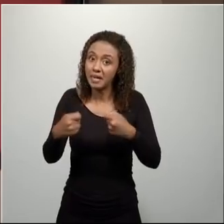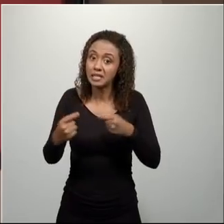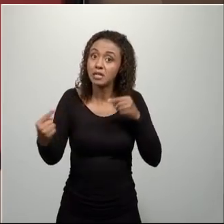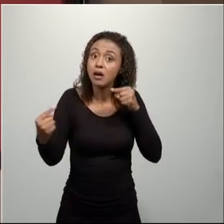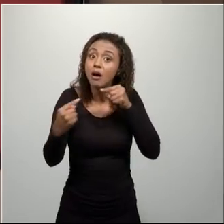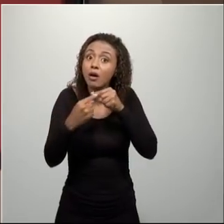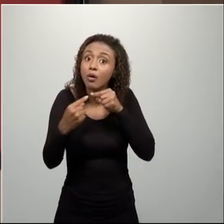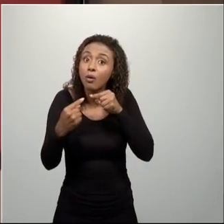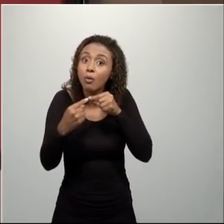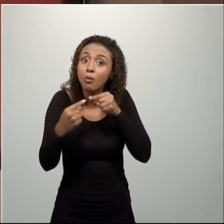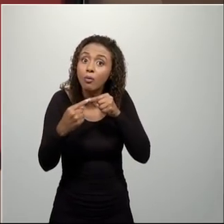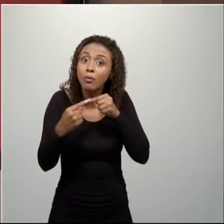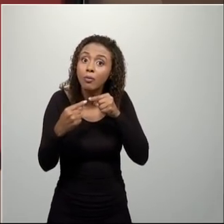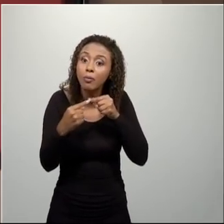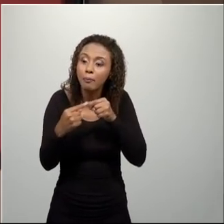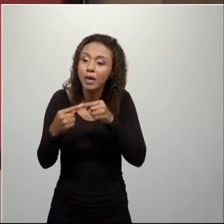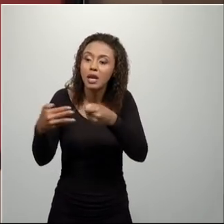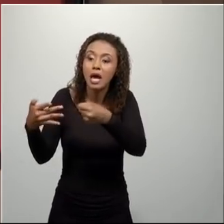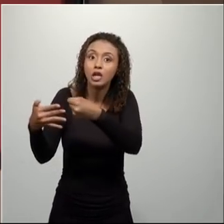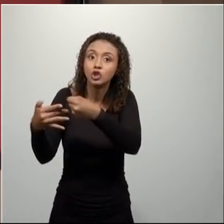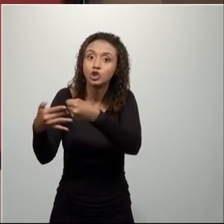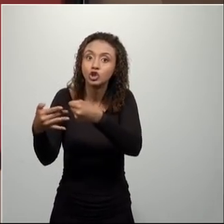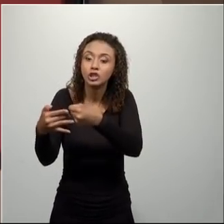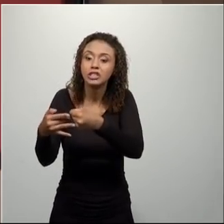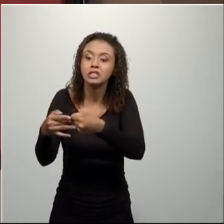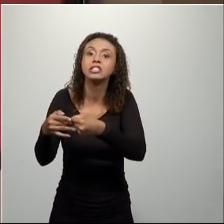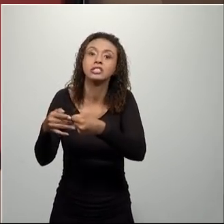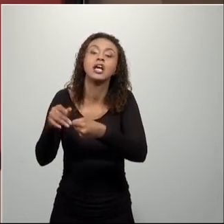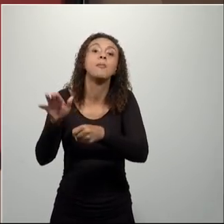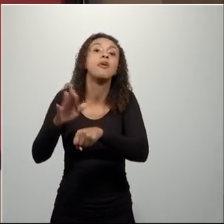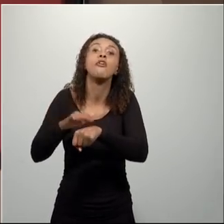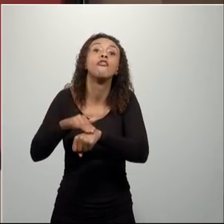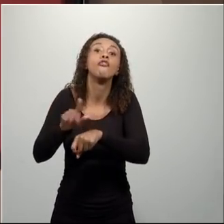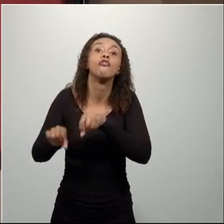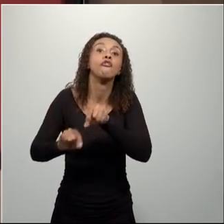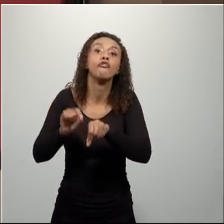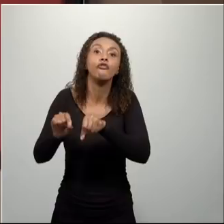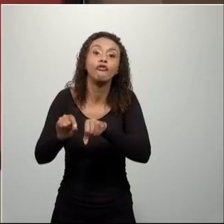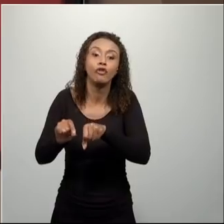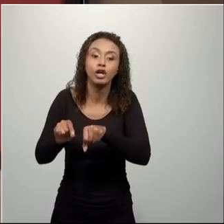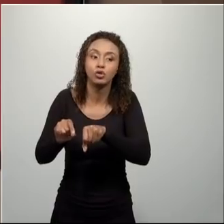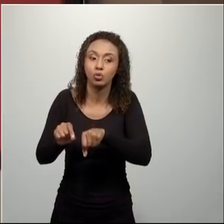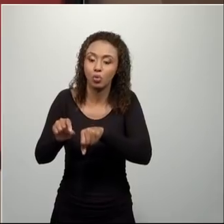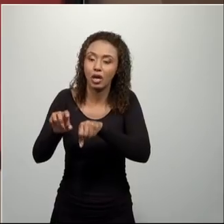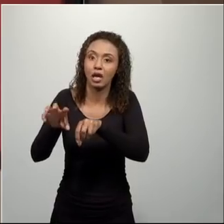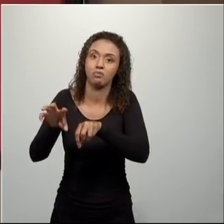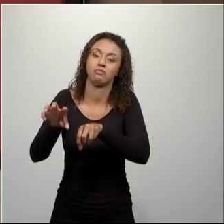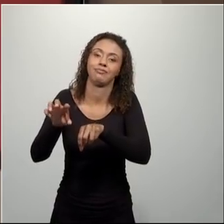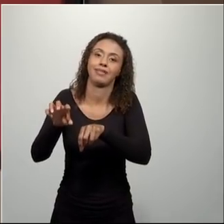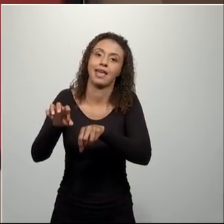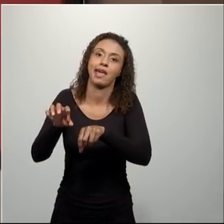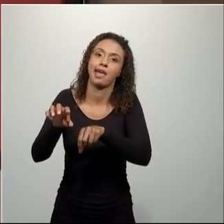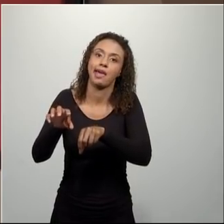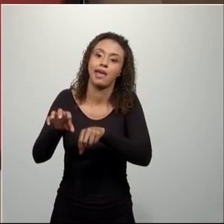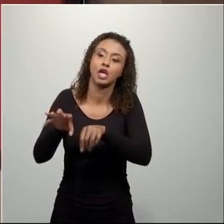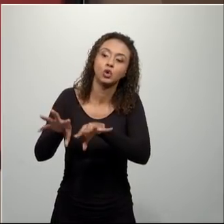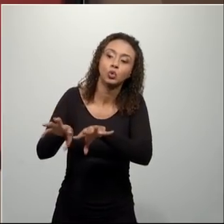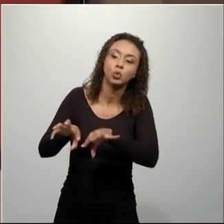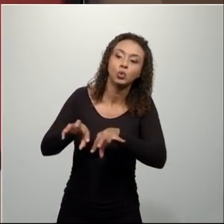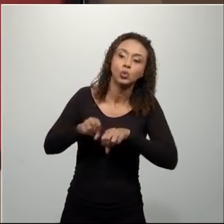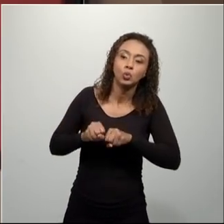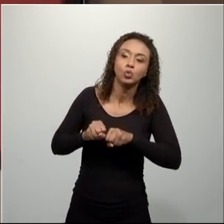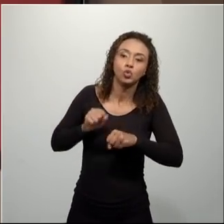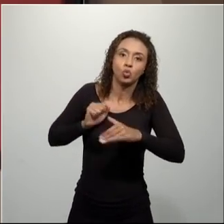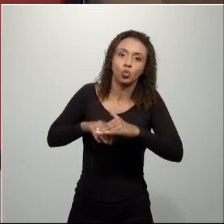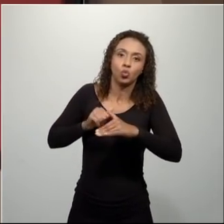custo para a mineração do bitcoin mas isso é 100% artificial se hoje em hoje todo mundo falar não quero mais